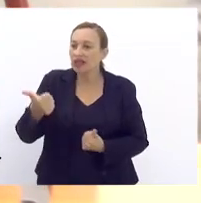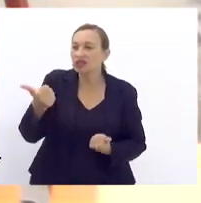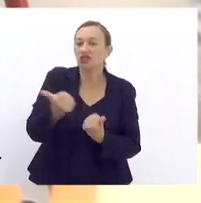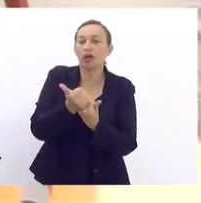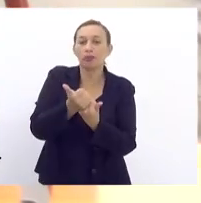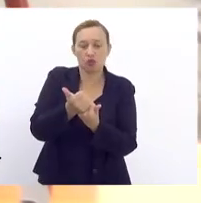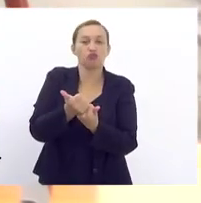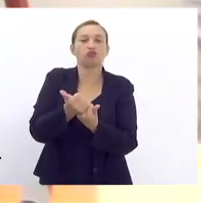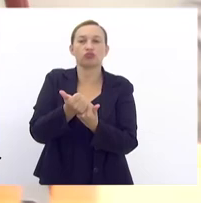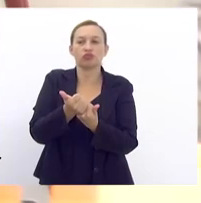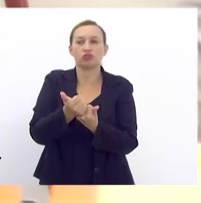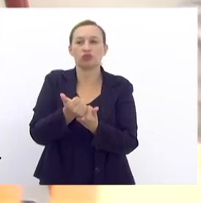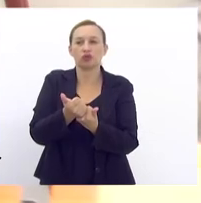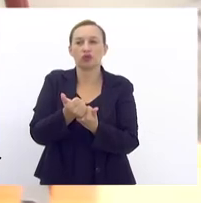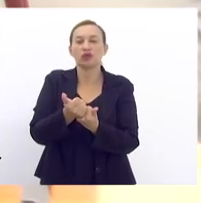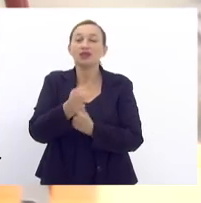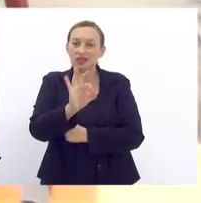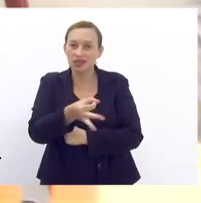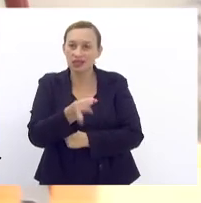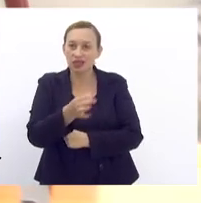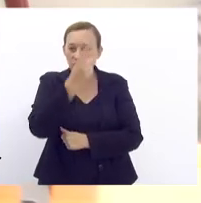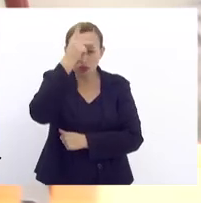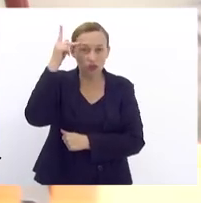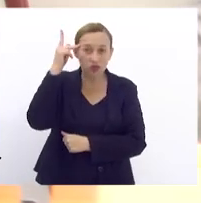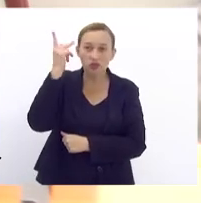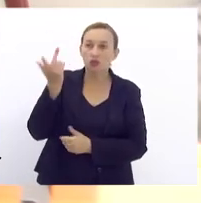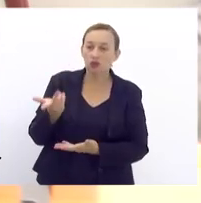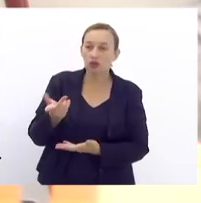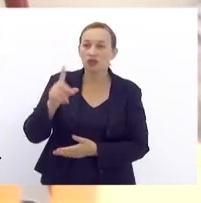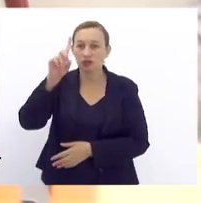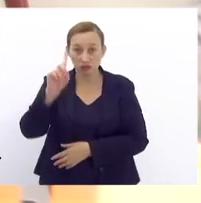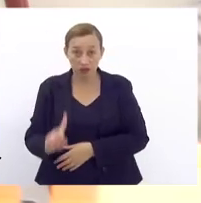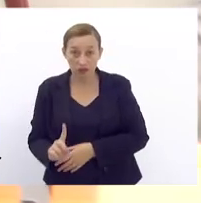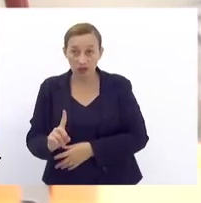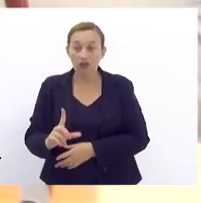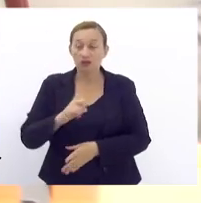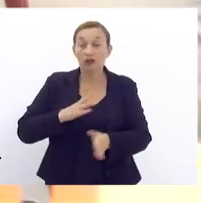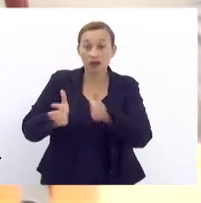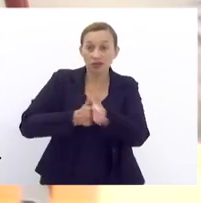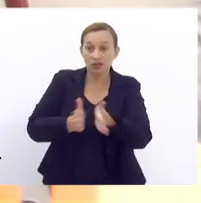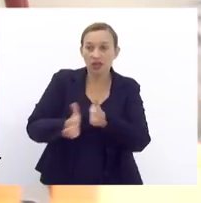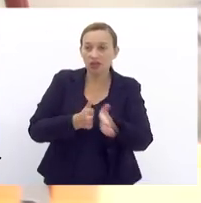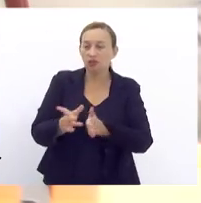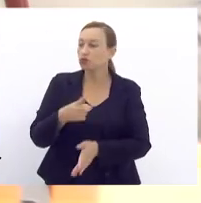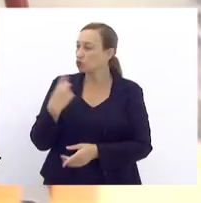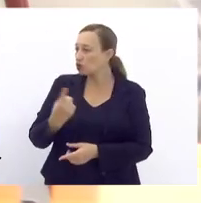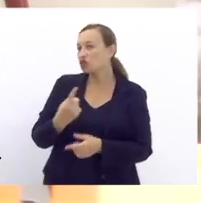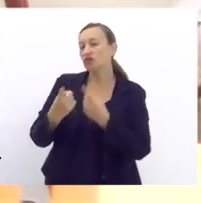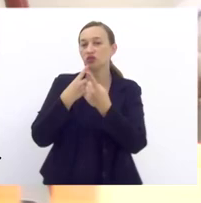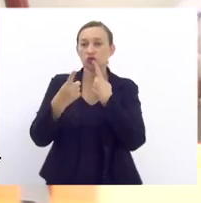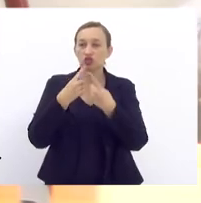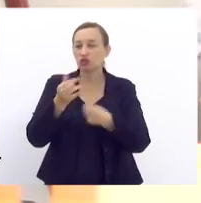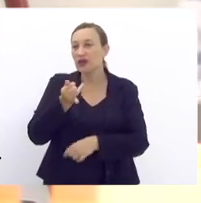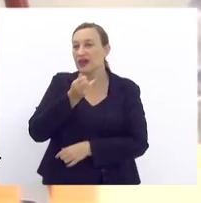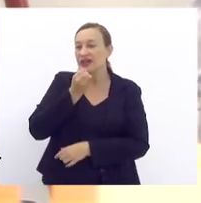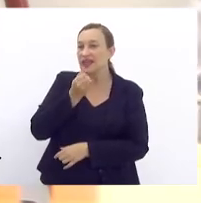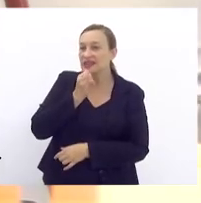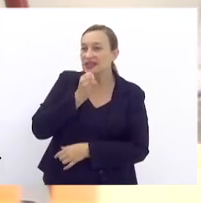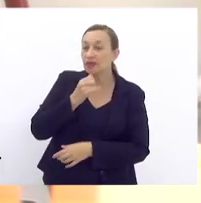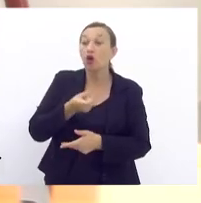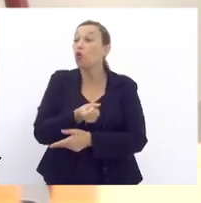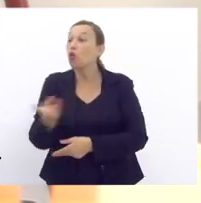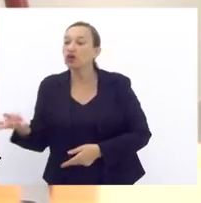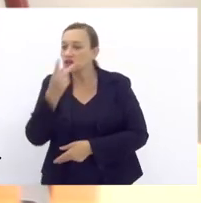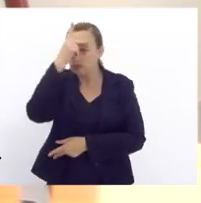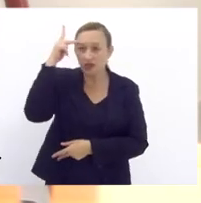de suporte para fazer com que de fato as pessoas com deficiência tenham acesso nós estavam discutindo por exemplo quantas são as